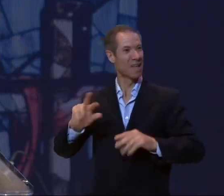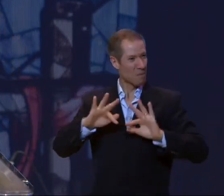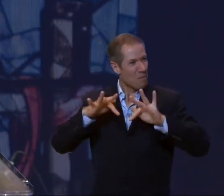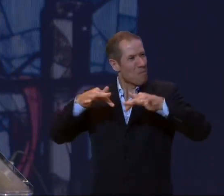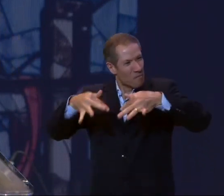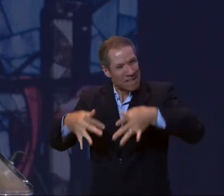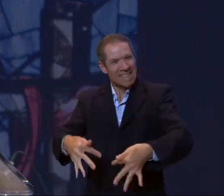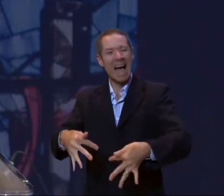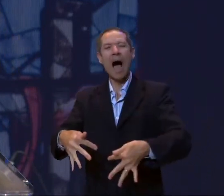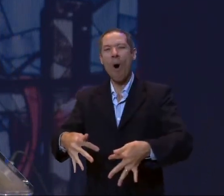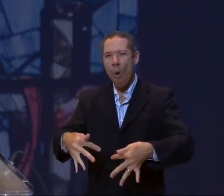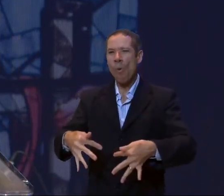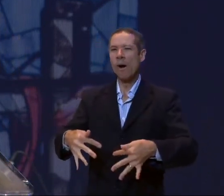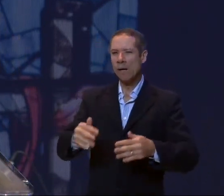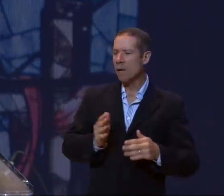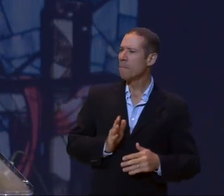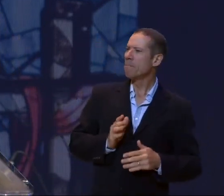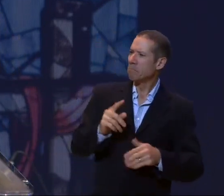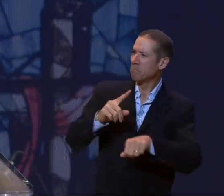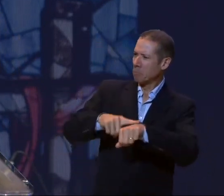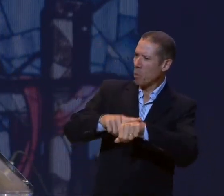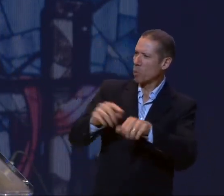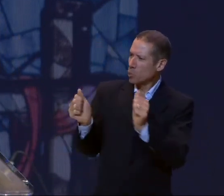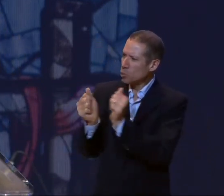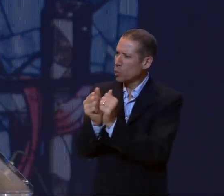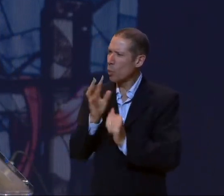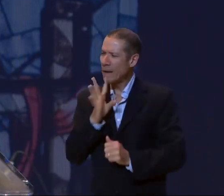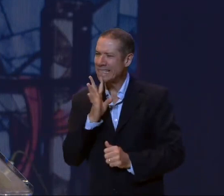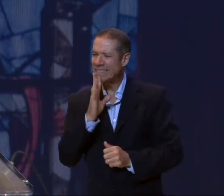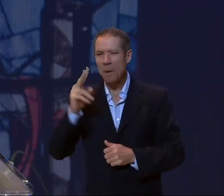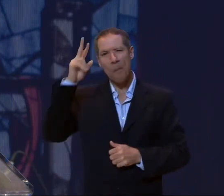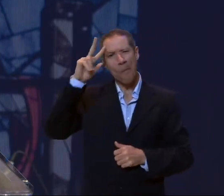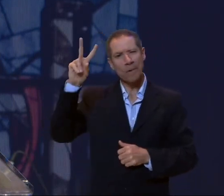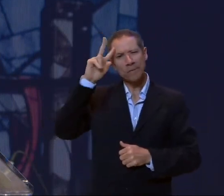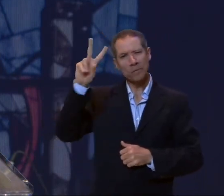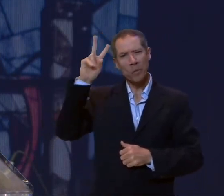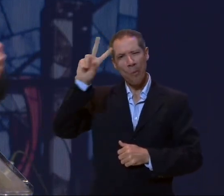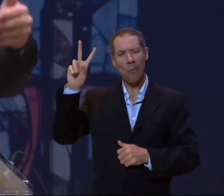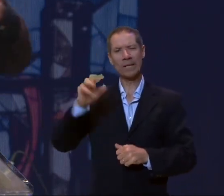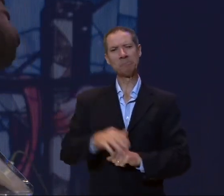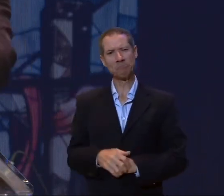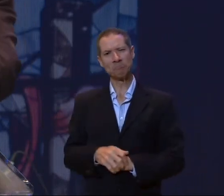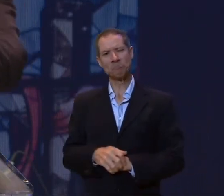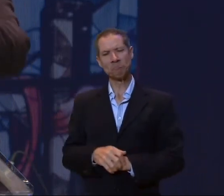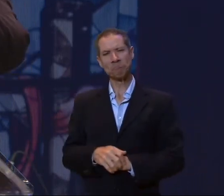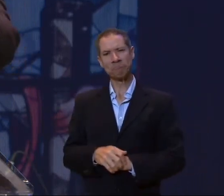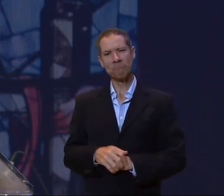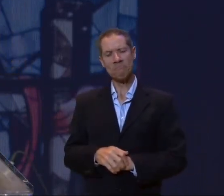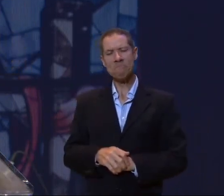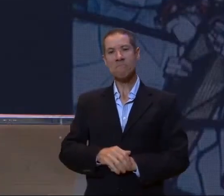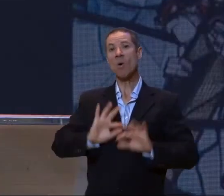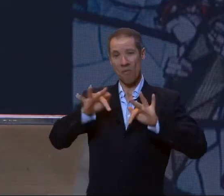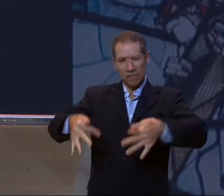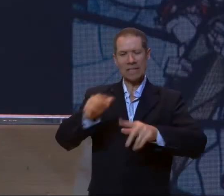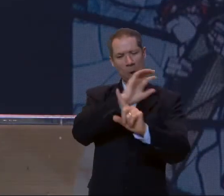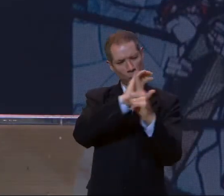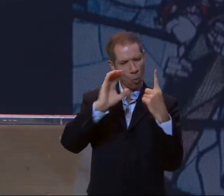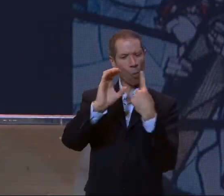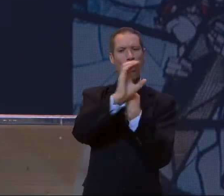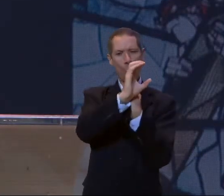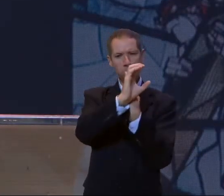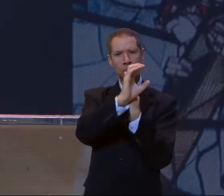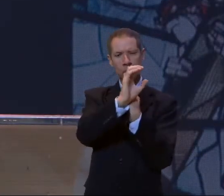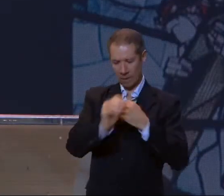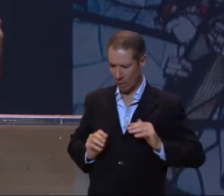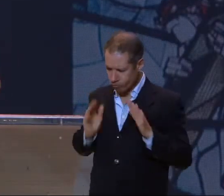tinha um tour, nós passávamos ali, conhecíamos um pouco da história, e no final daquele tour estava ali o